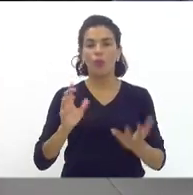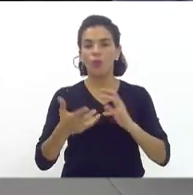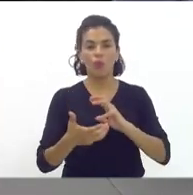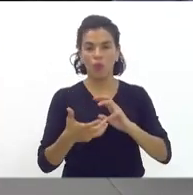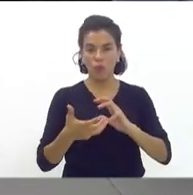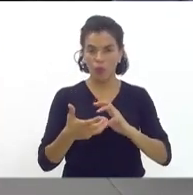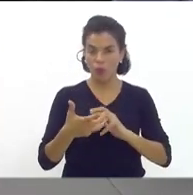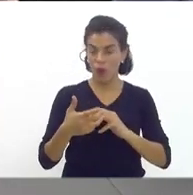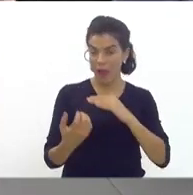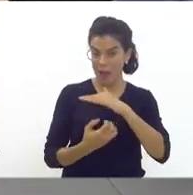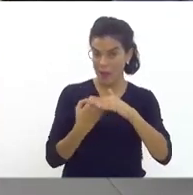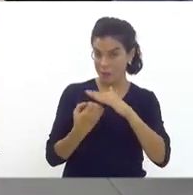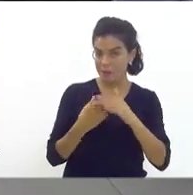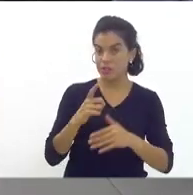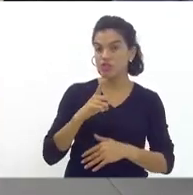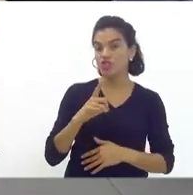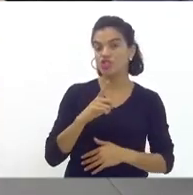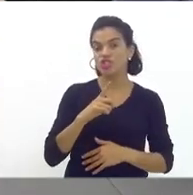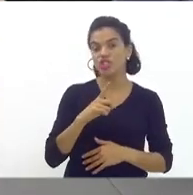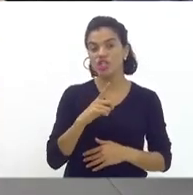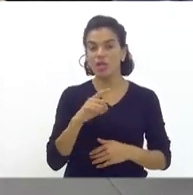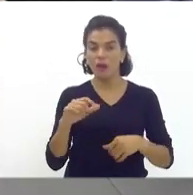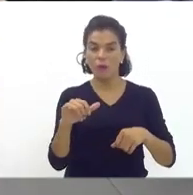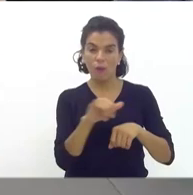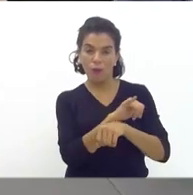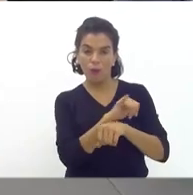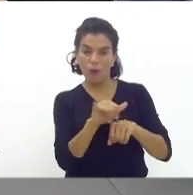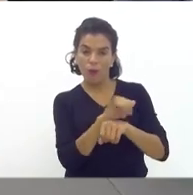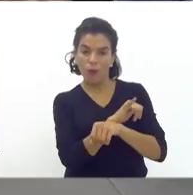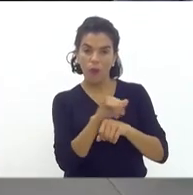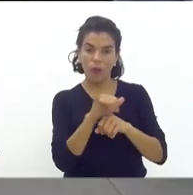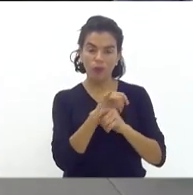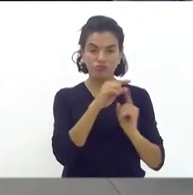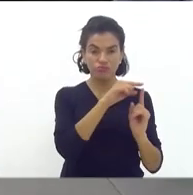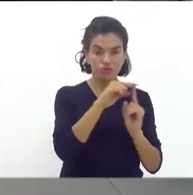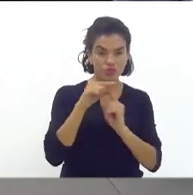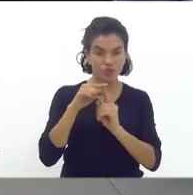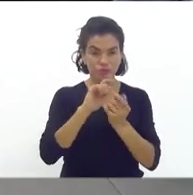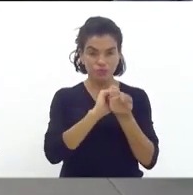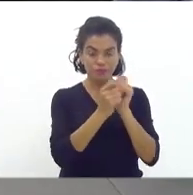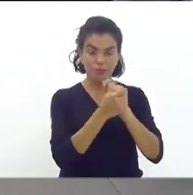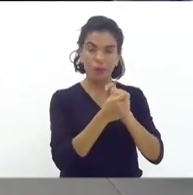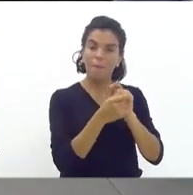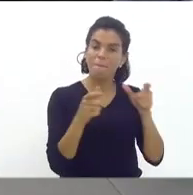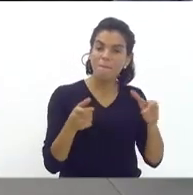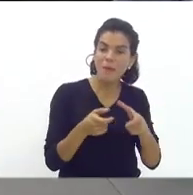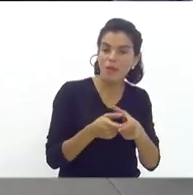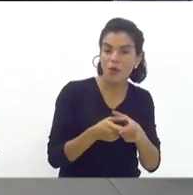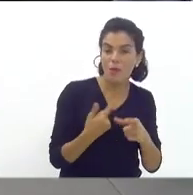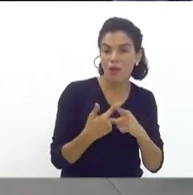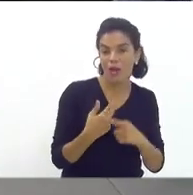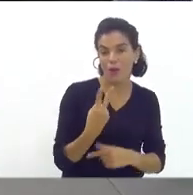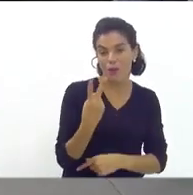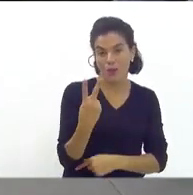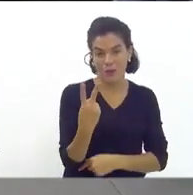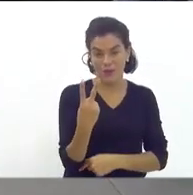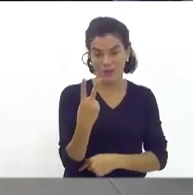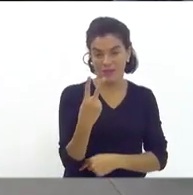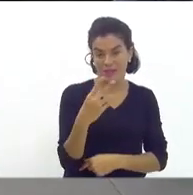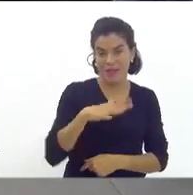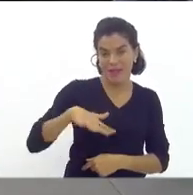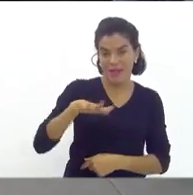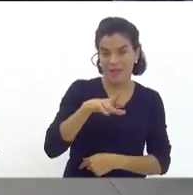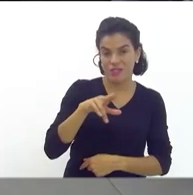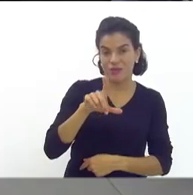a agência tinha uma configuração ela tinha ela tinha uma configuração menor porque eram duas concessionárias da região dos lagos